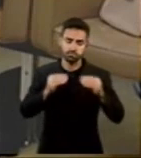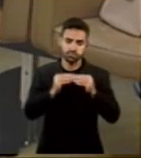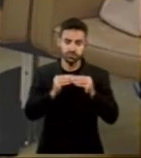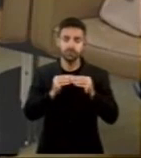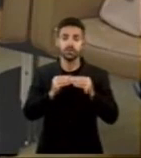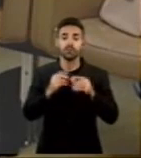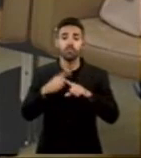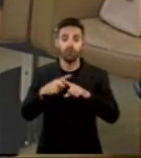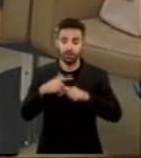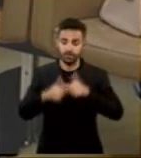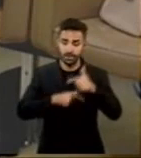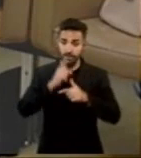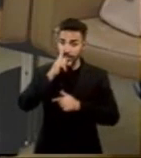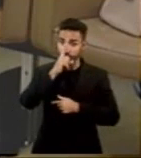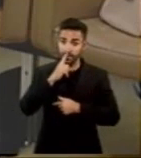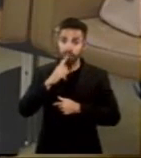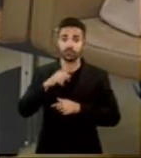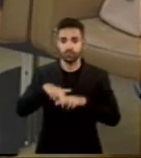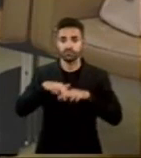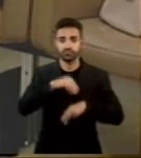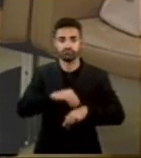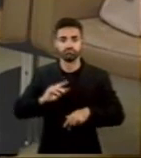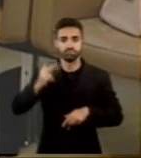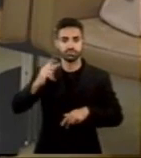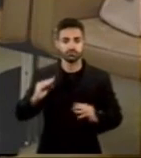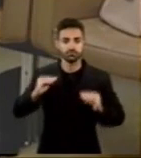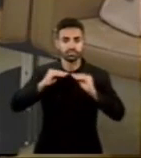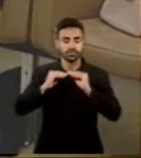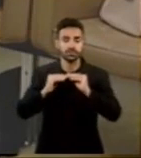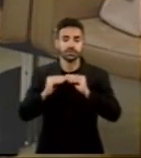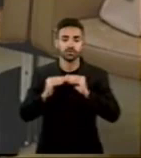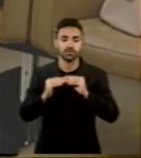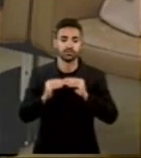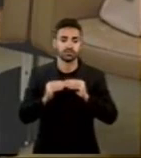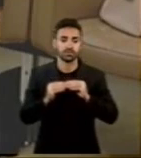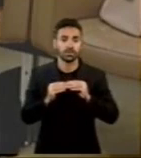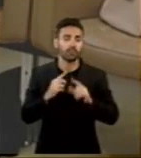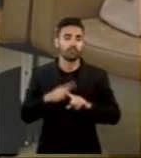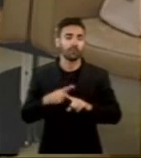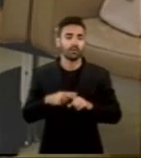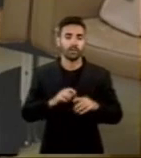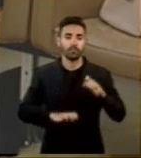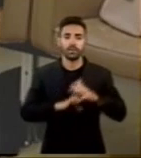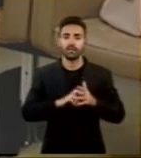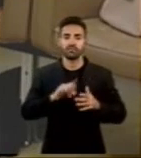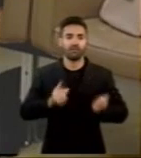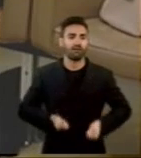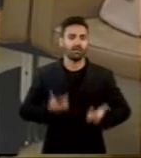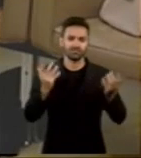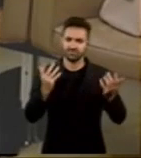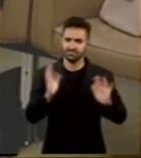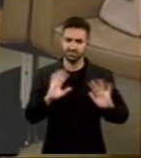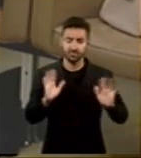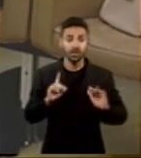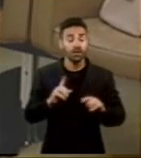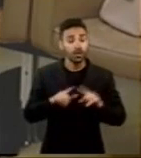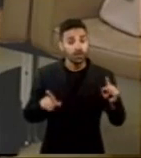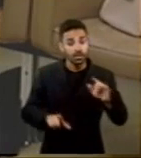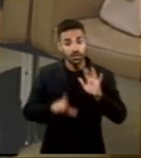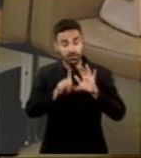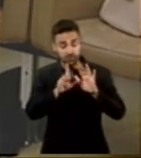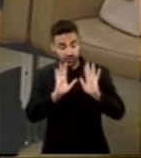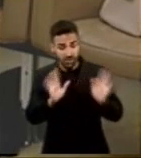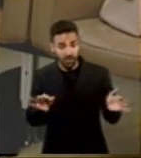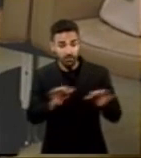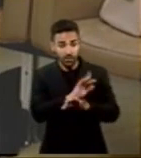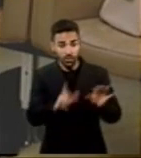de riscos pela sua atividade, o fato de que vai custar muito para as empresas. As empresas, com as leis